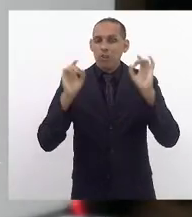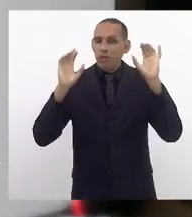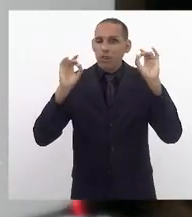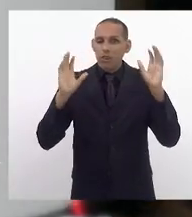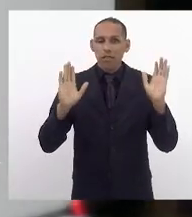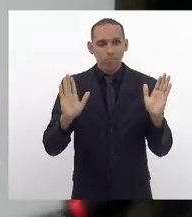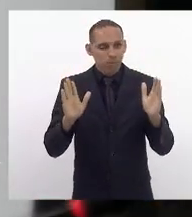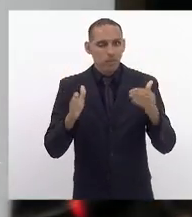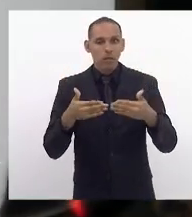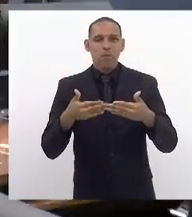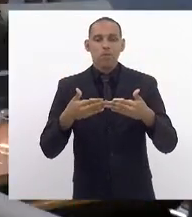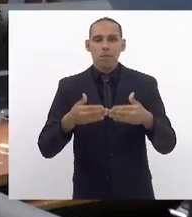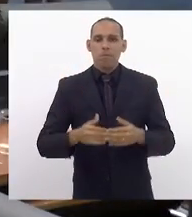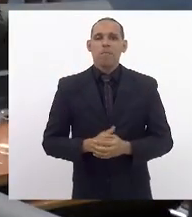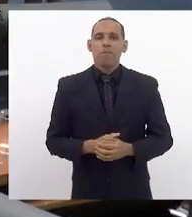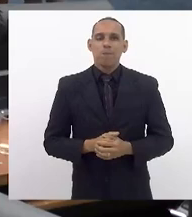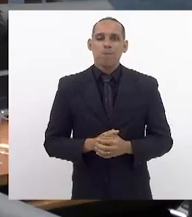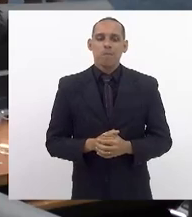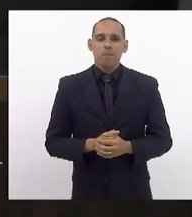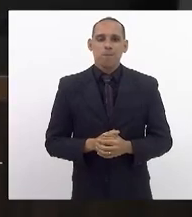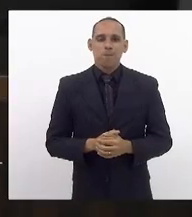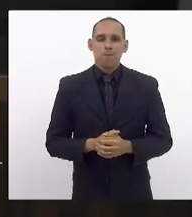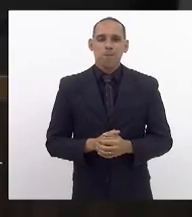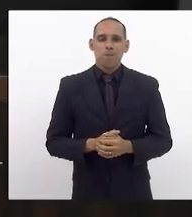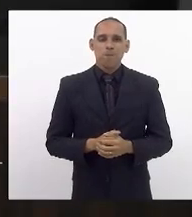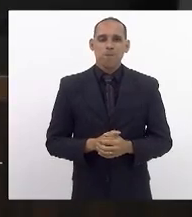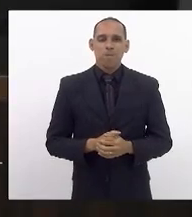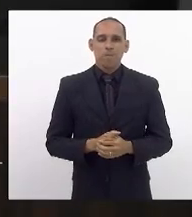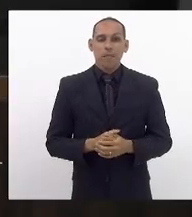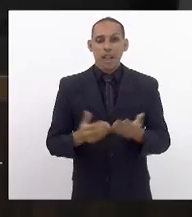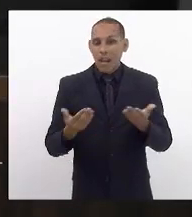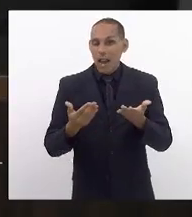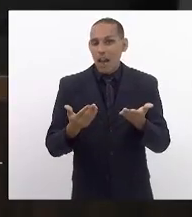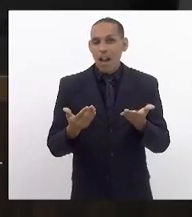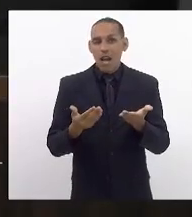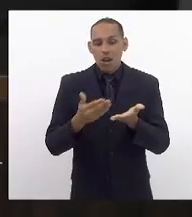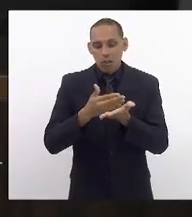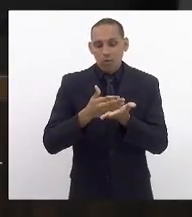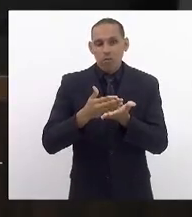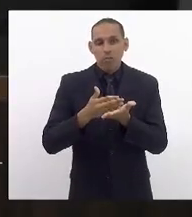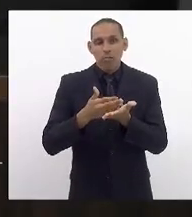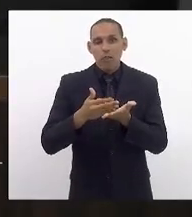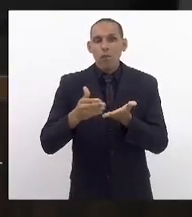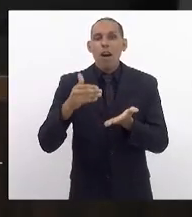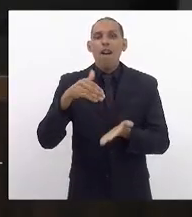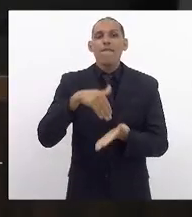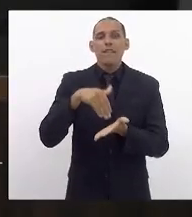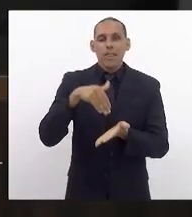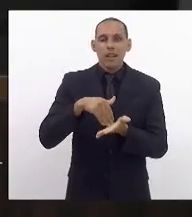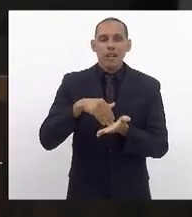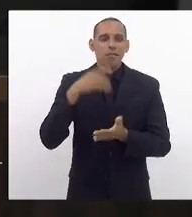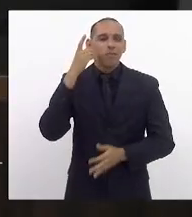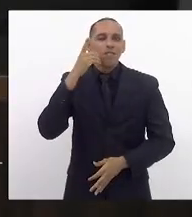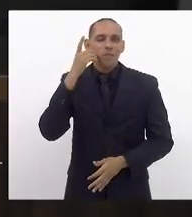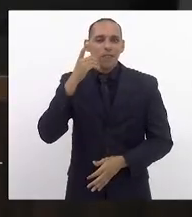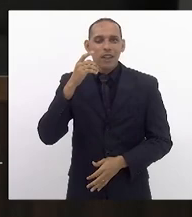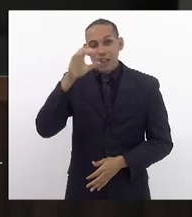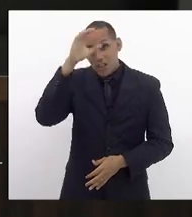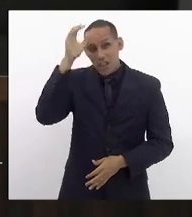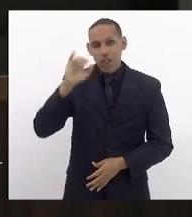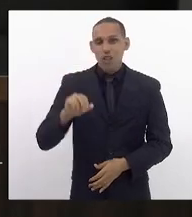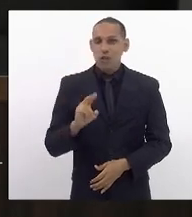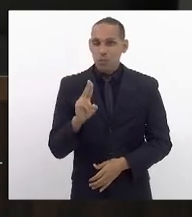está encerrada. Passa-se ao expediente final. Passo a bola aqui para a deputada Tia Ju.